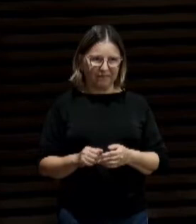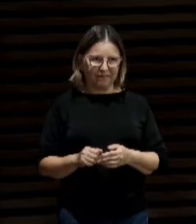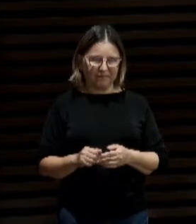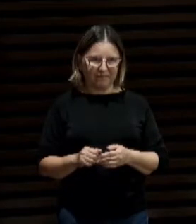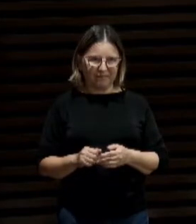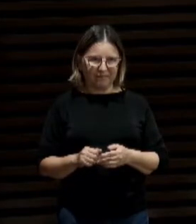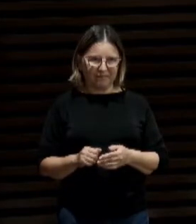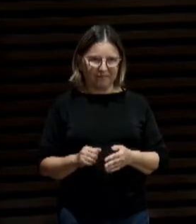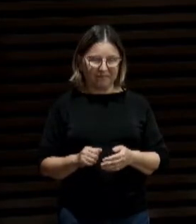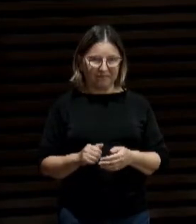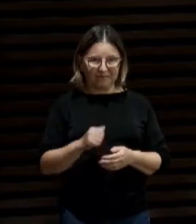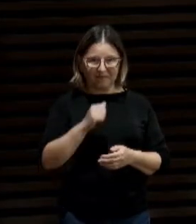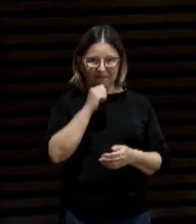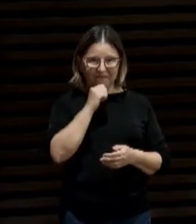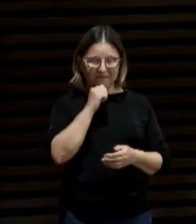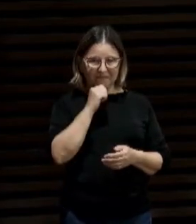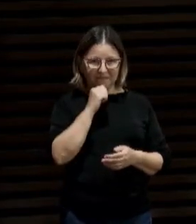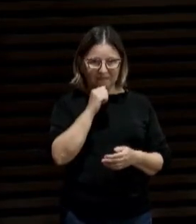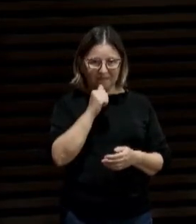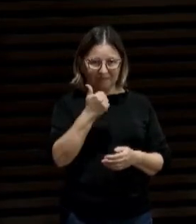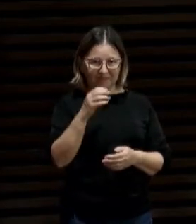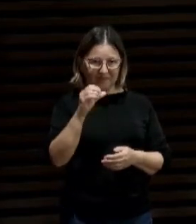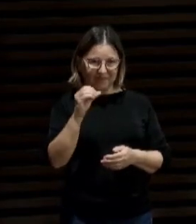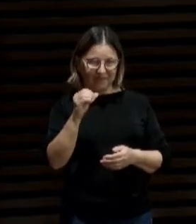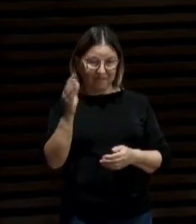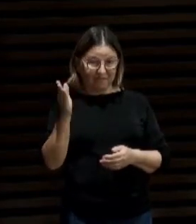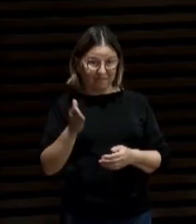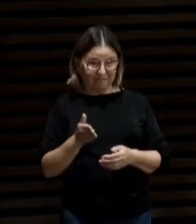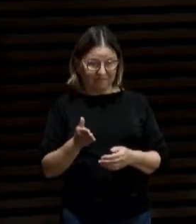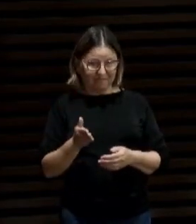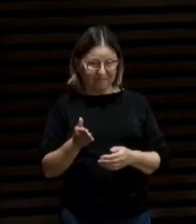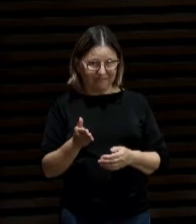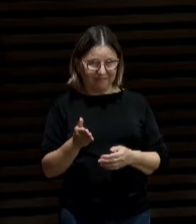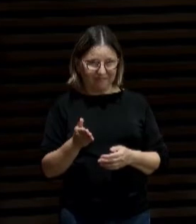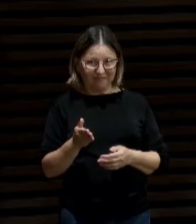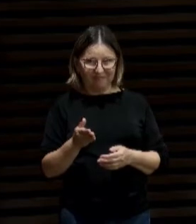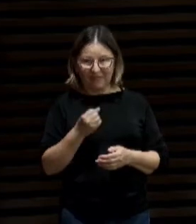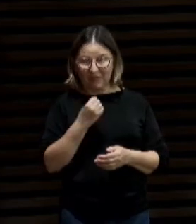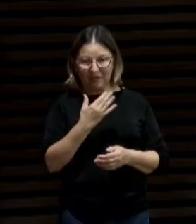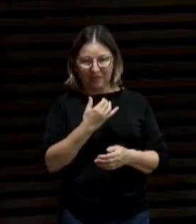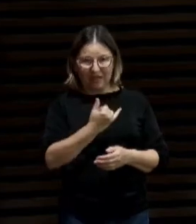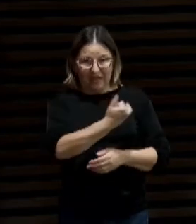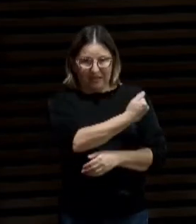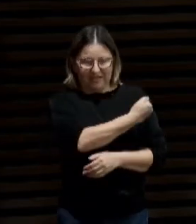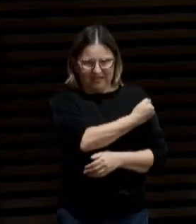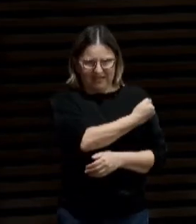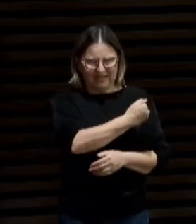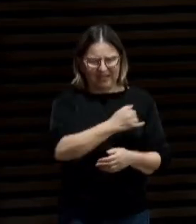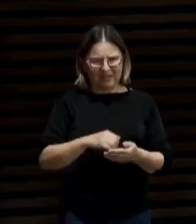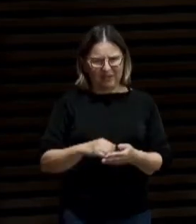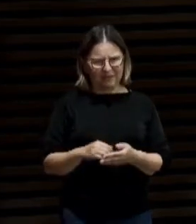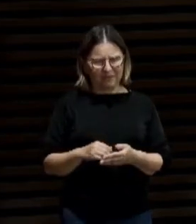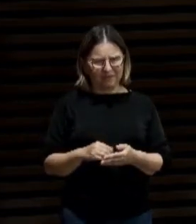que não é, né? Mas ainda que fosse 100% eficaz e vacinasse 100% da população, daqui a 100 anos toda essa população vai estar